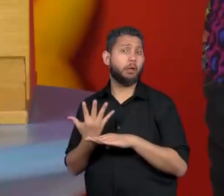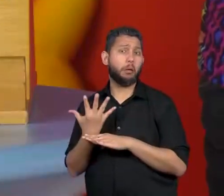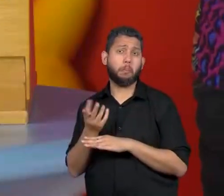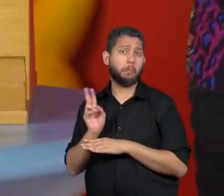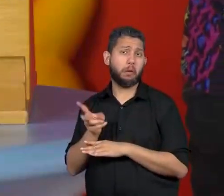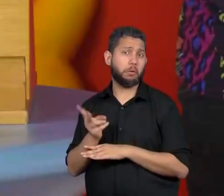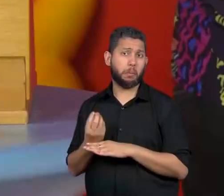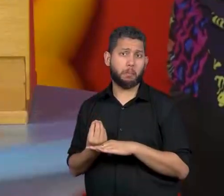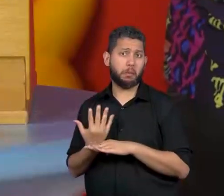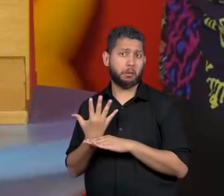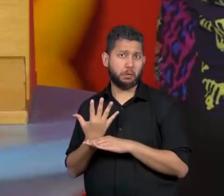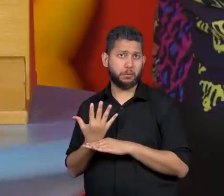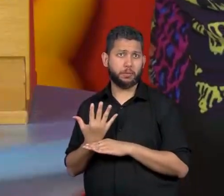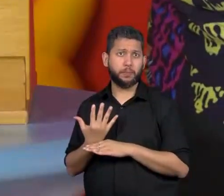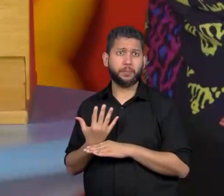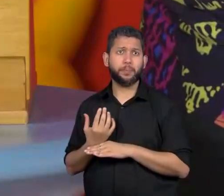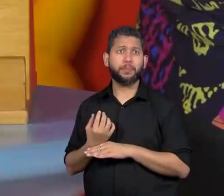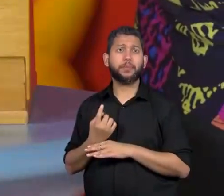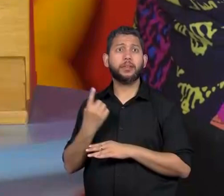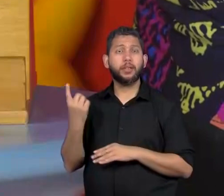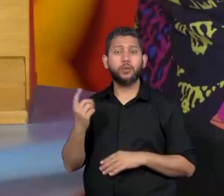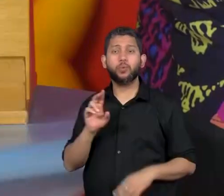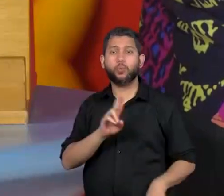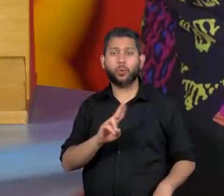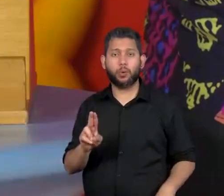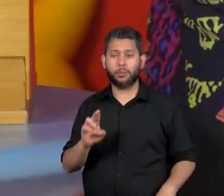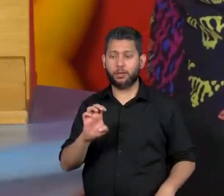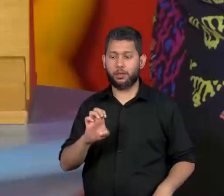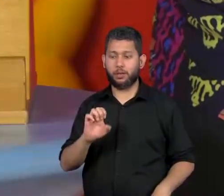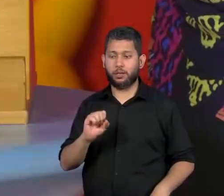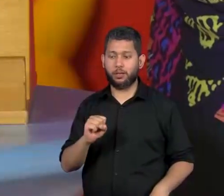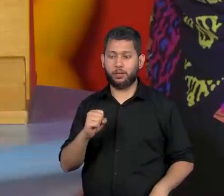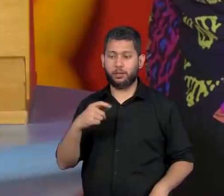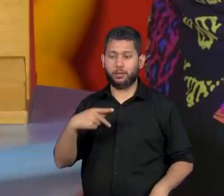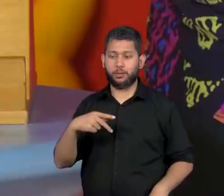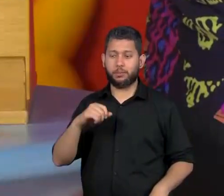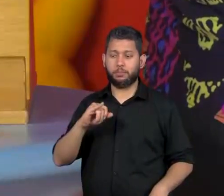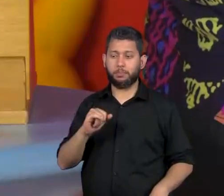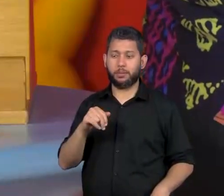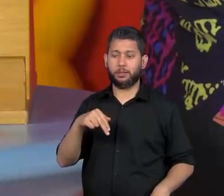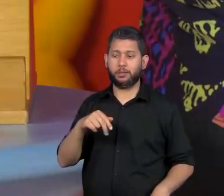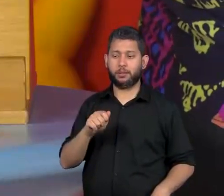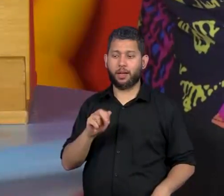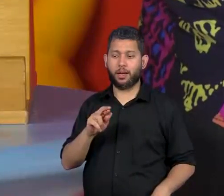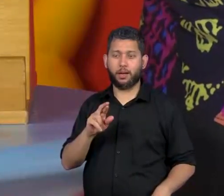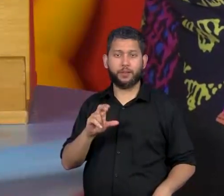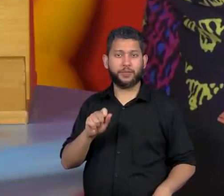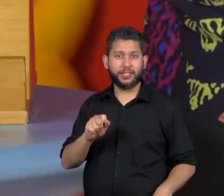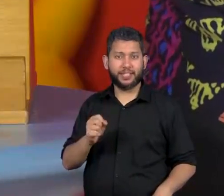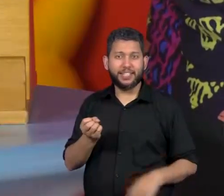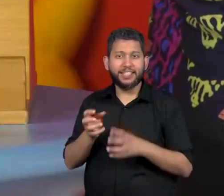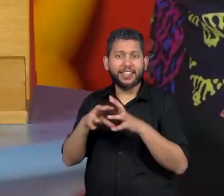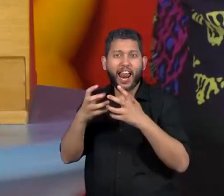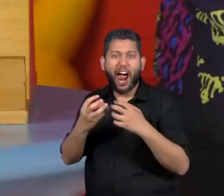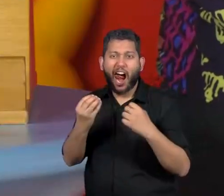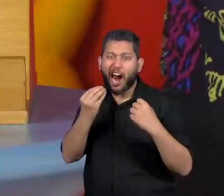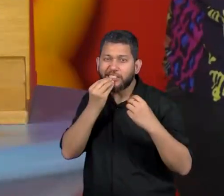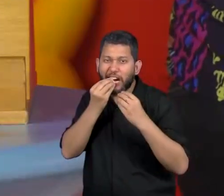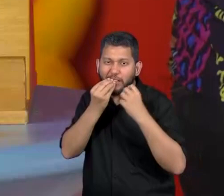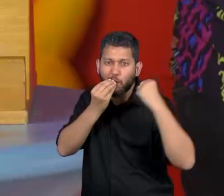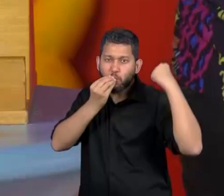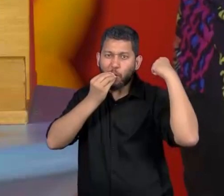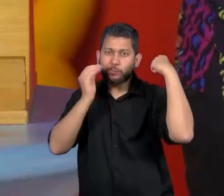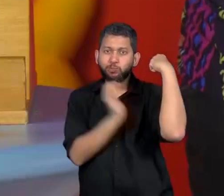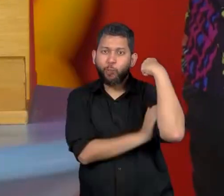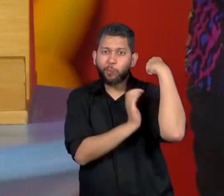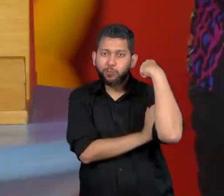Vegetal, né? No caso é do espinafre, são raízes de espinafre, mas nós podemos ver aqui já semelhanças e diferenças entre